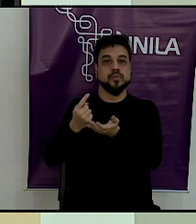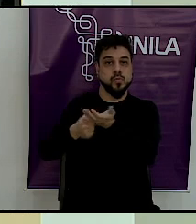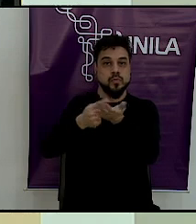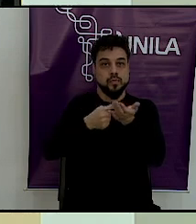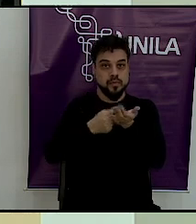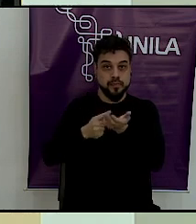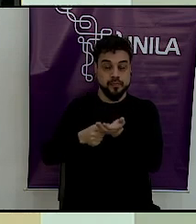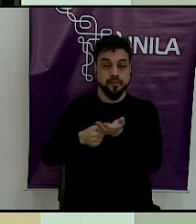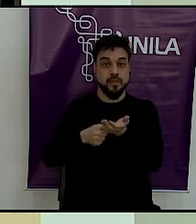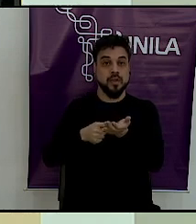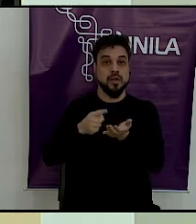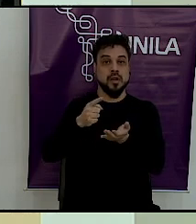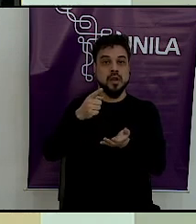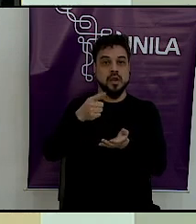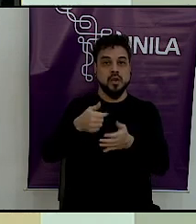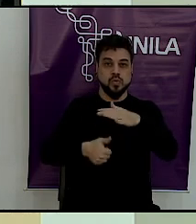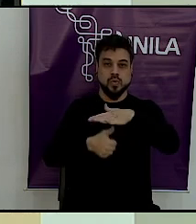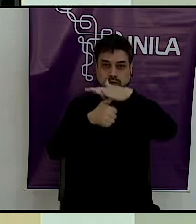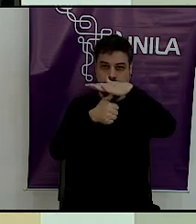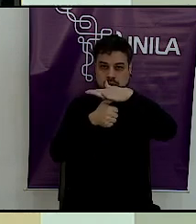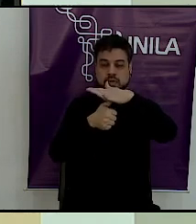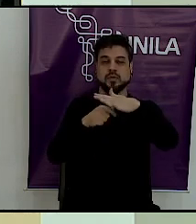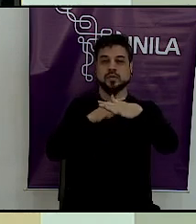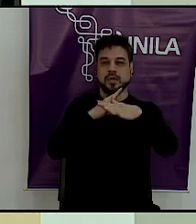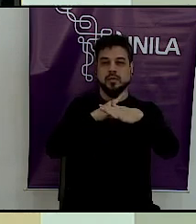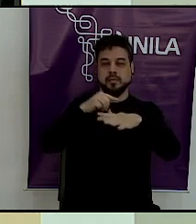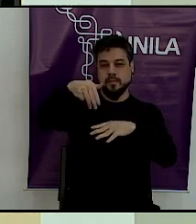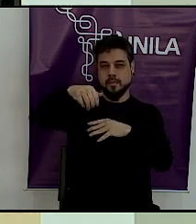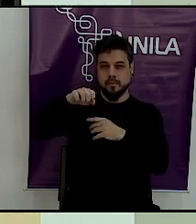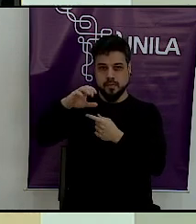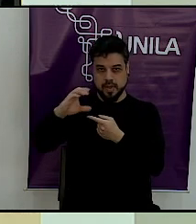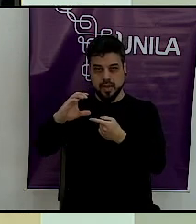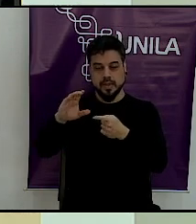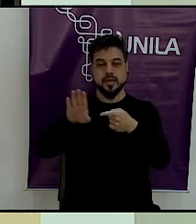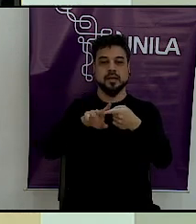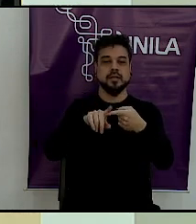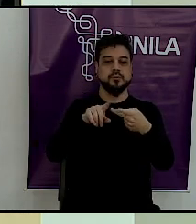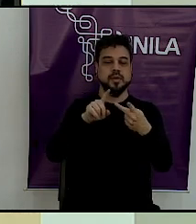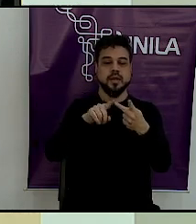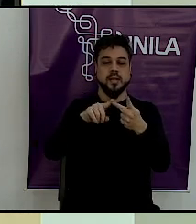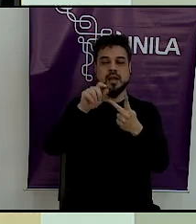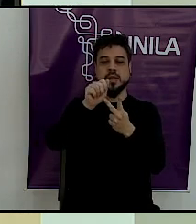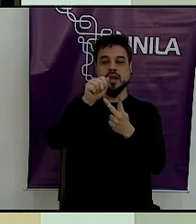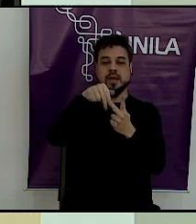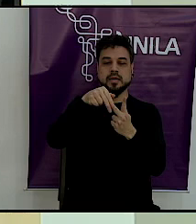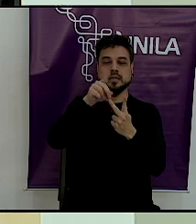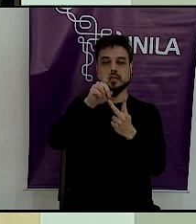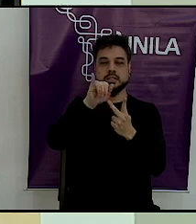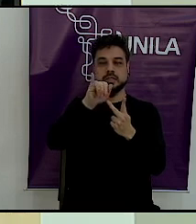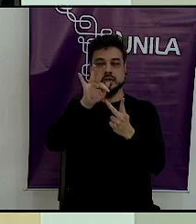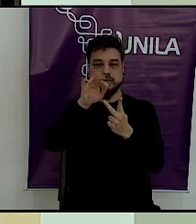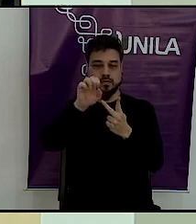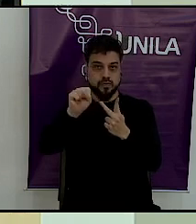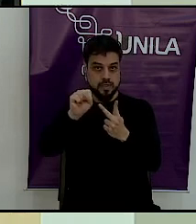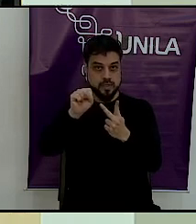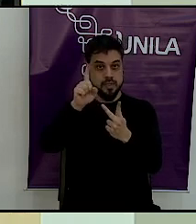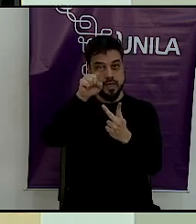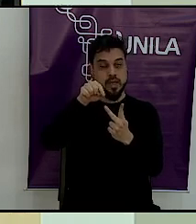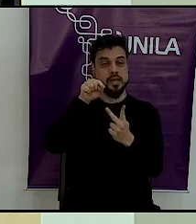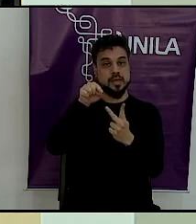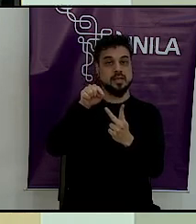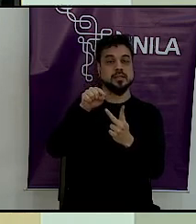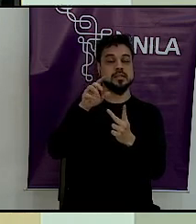por meio da Andifes e pelo próprio MEC. Isso é um acordo, né, de Andifes e MEC. Então, é um modelo hoje que se usa para a repartição dos